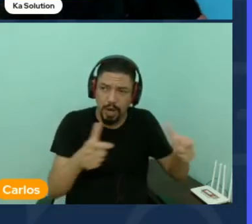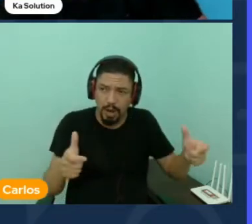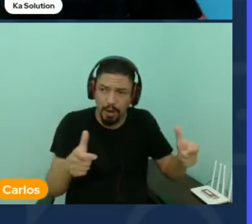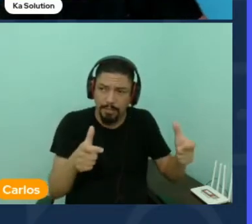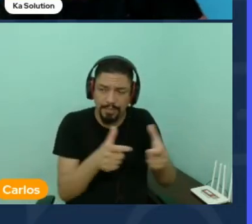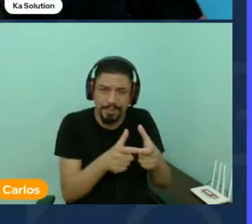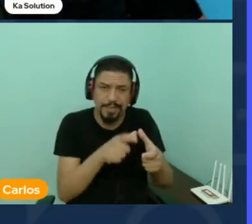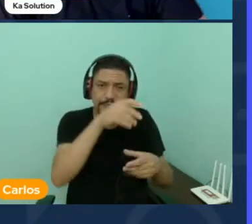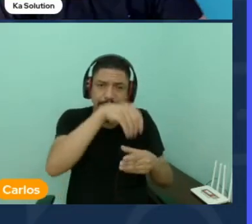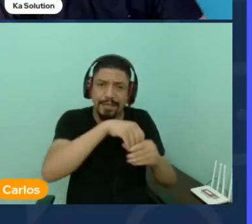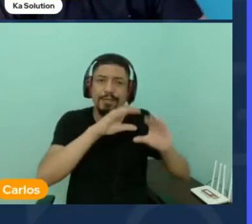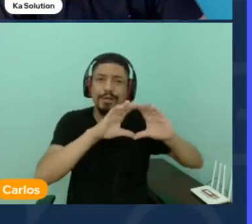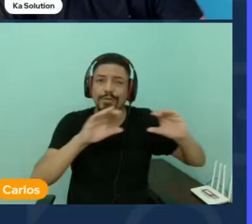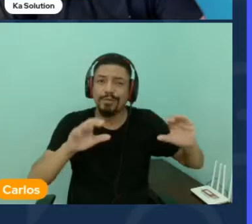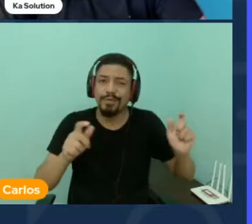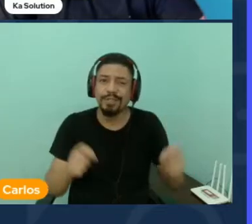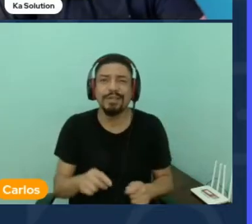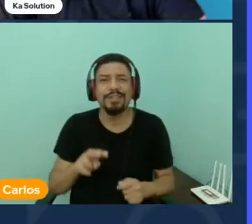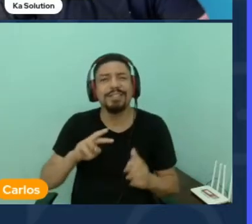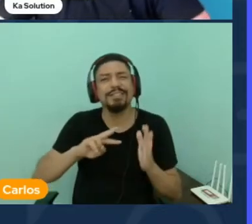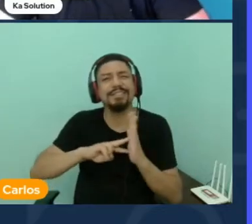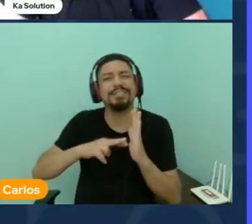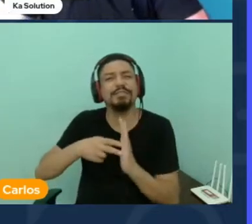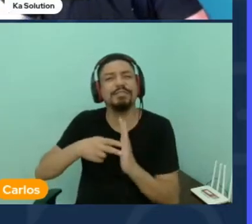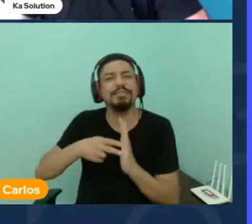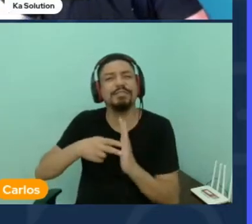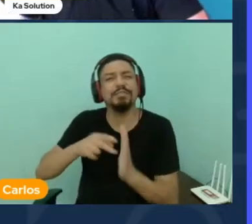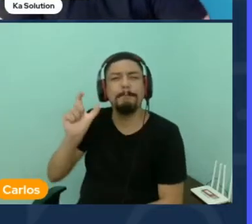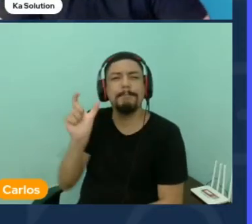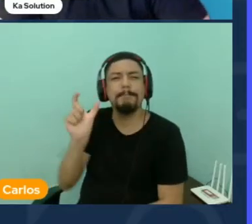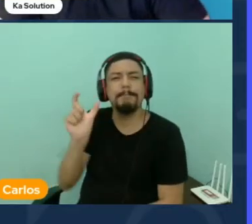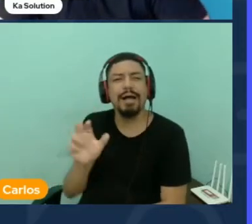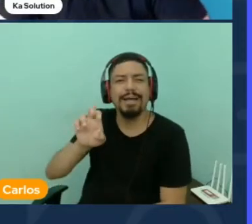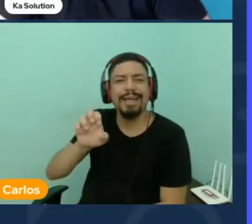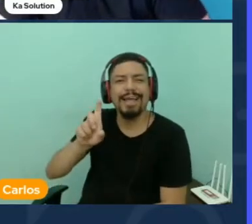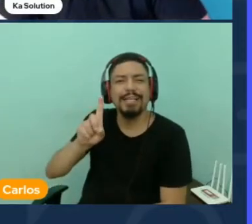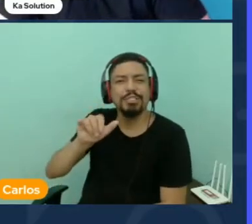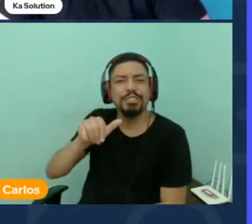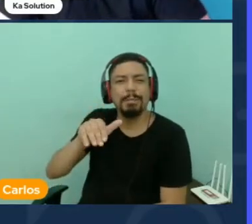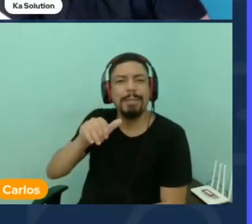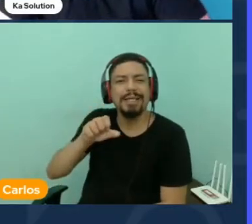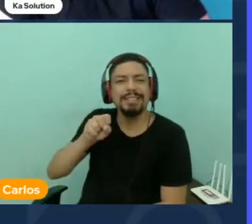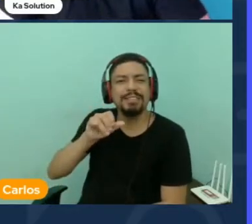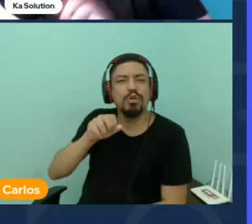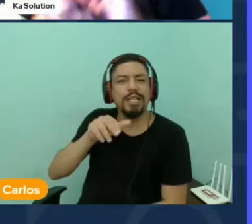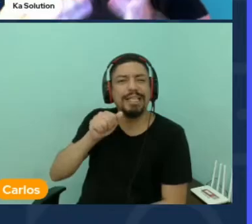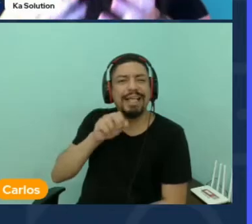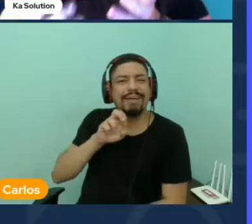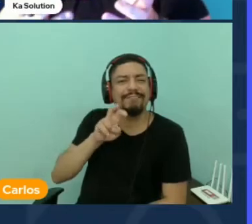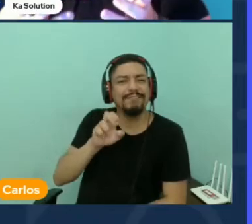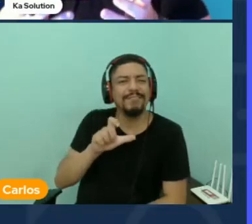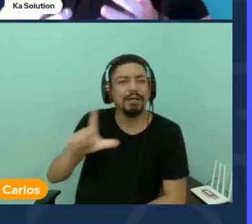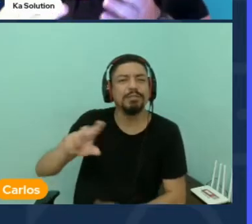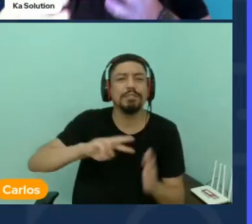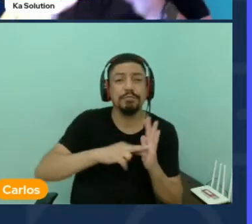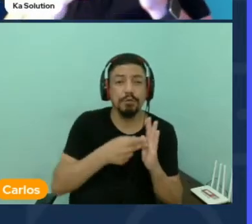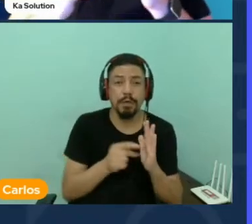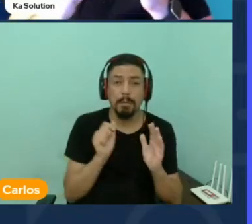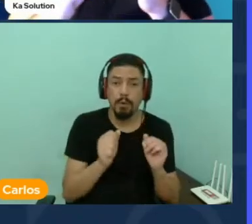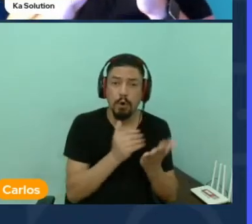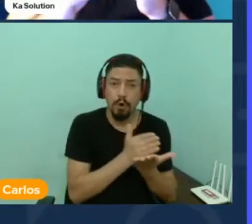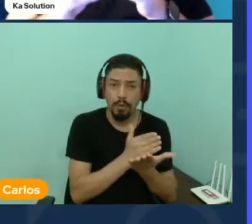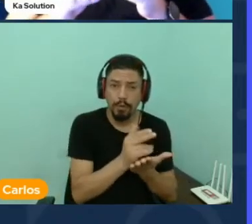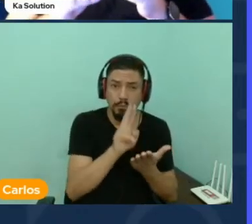redimensionável na nuvem. O que isso quer dizer? Isso quer dizer, pessoal, que eu posso começar a minha aplicação com